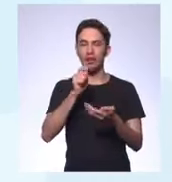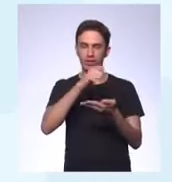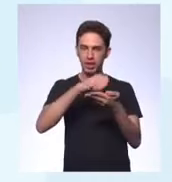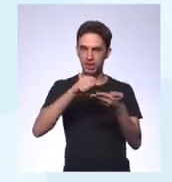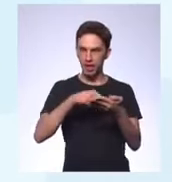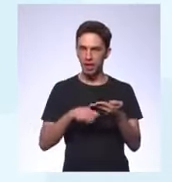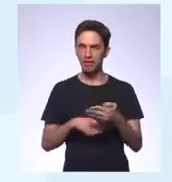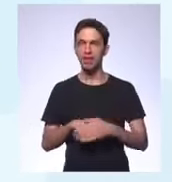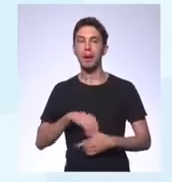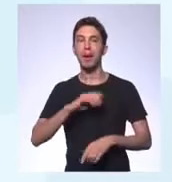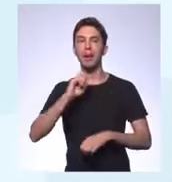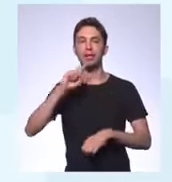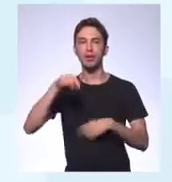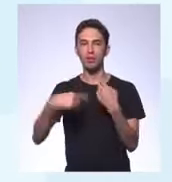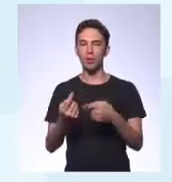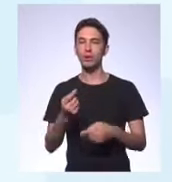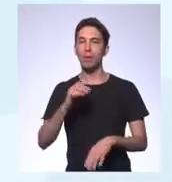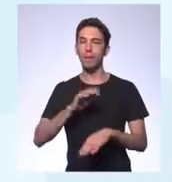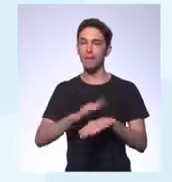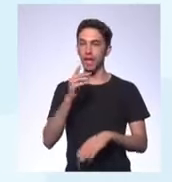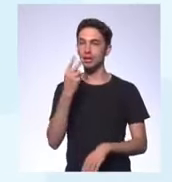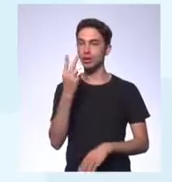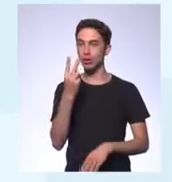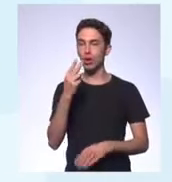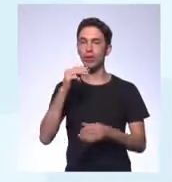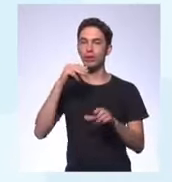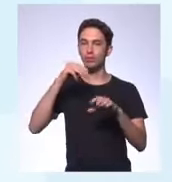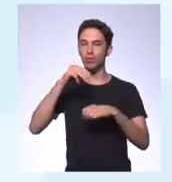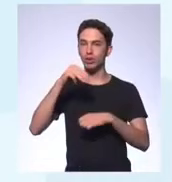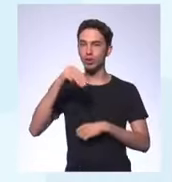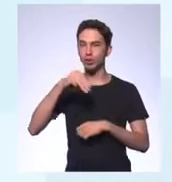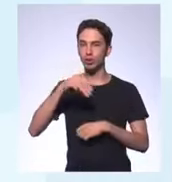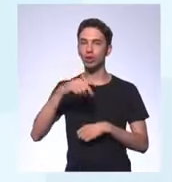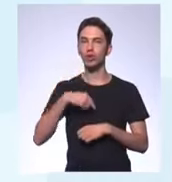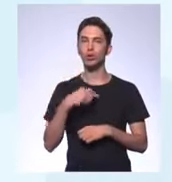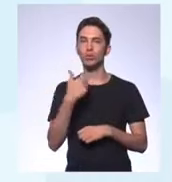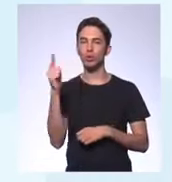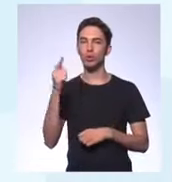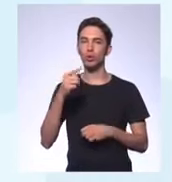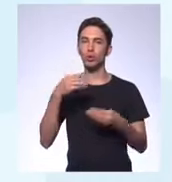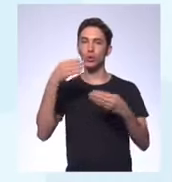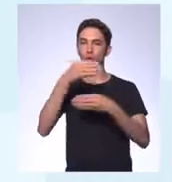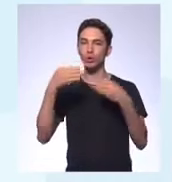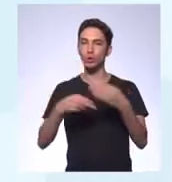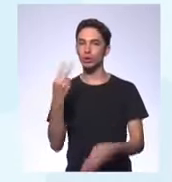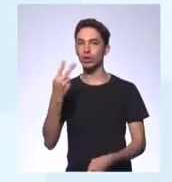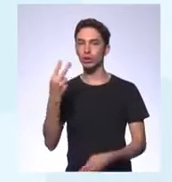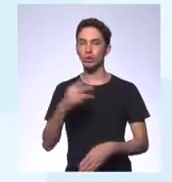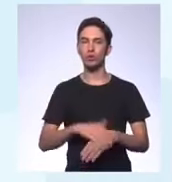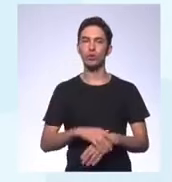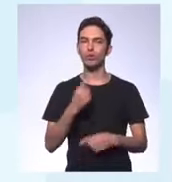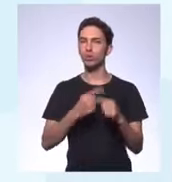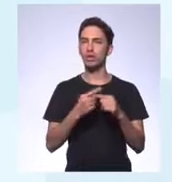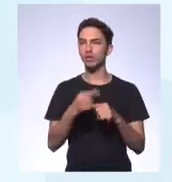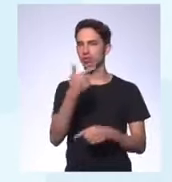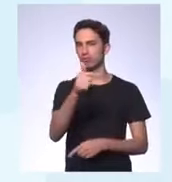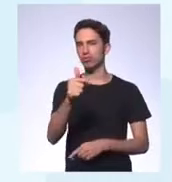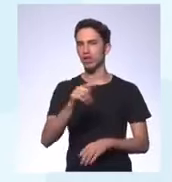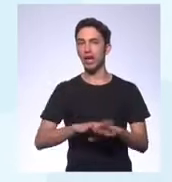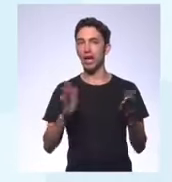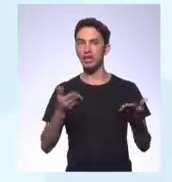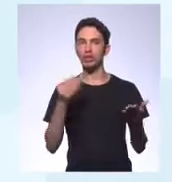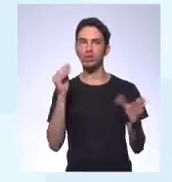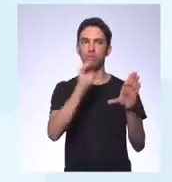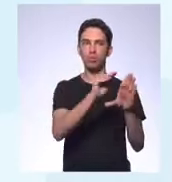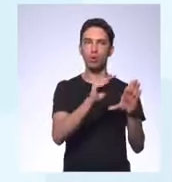vou dar mais 2 minutinhos, a gente volta para esse, dou mais 2 minutinhos para vocês printarem o outro, porque vocês não têm isso. Nós colocamos esse slide